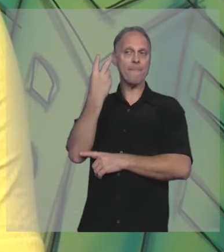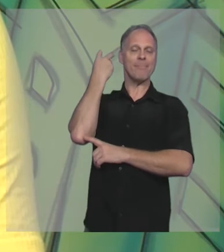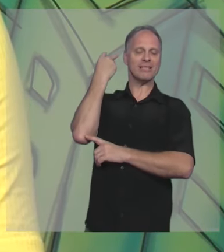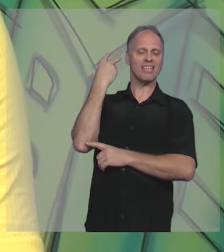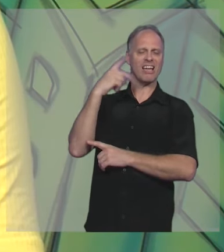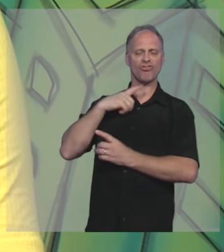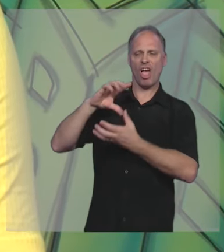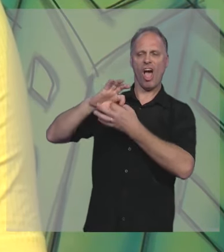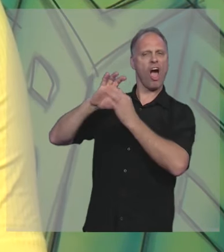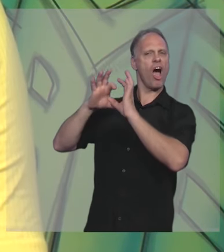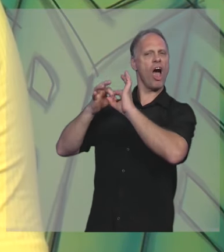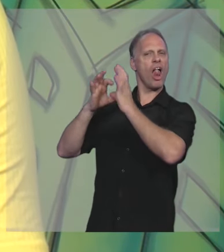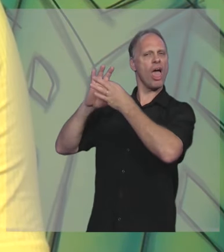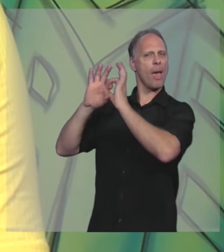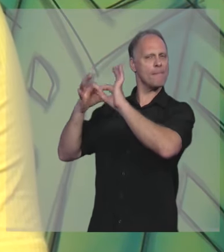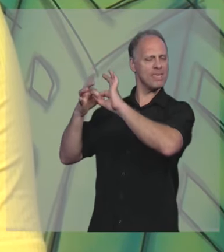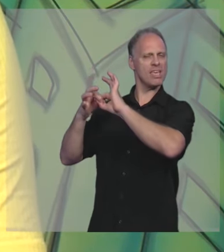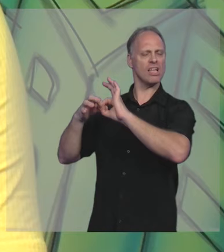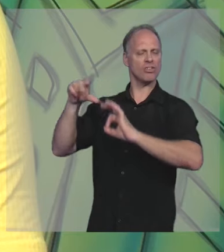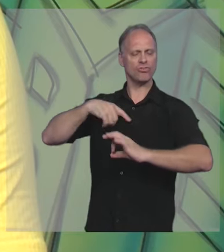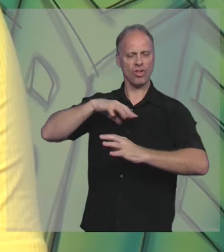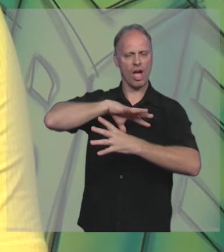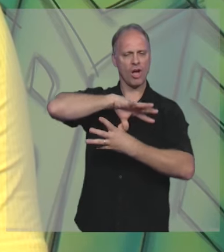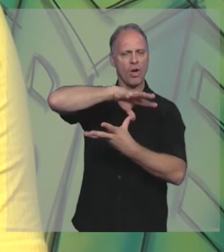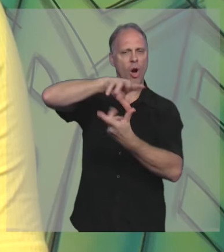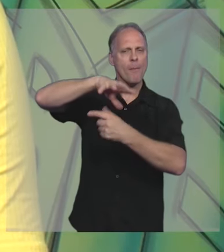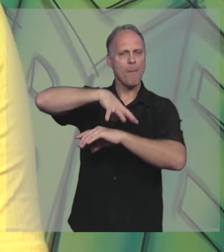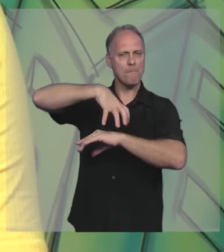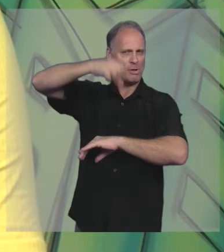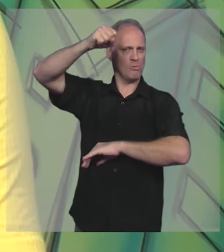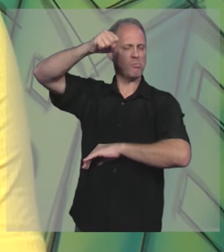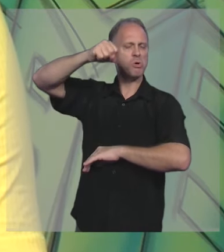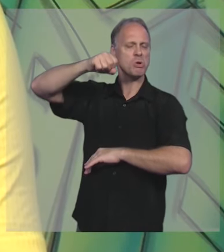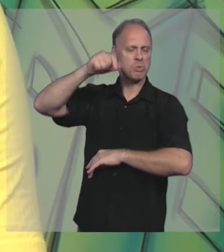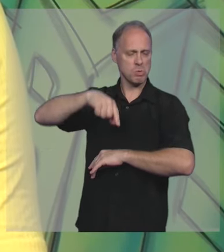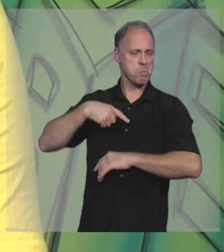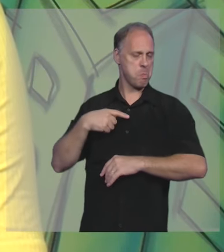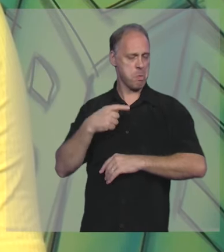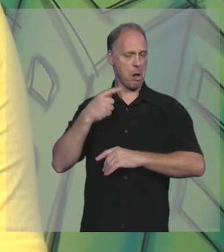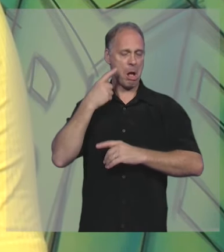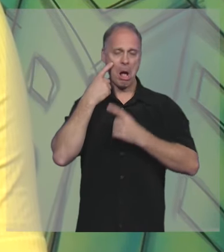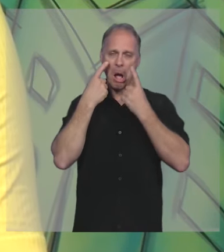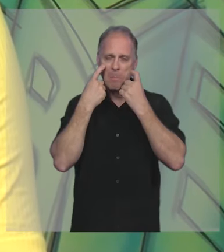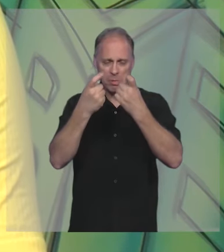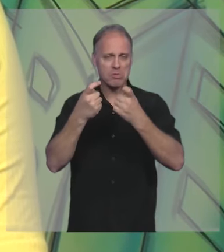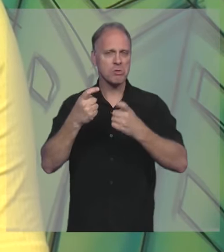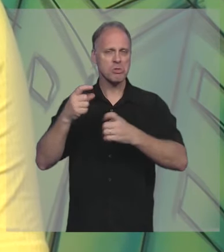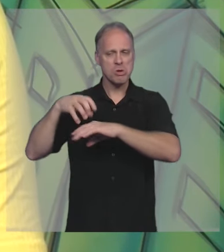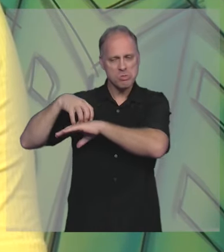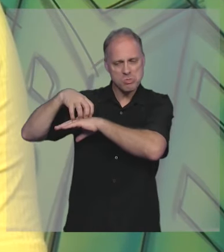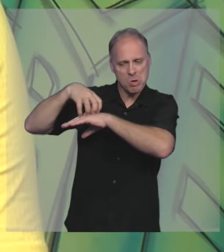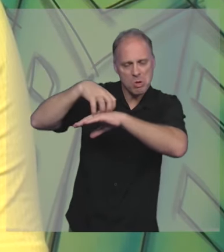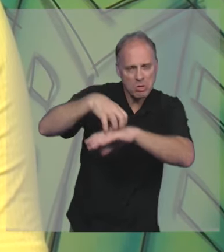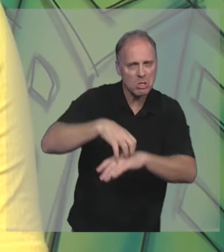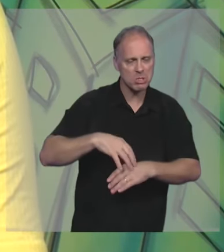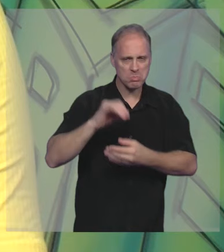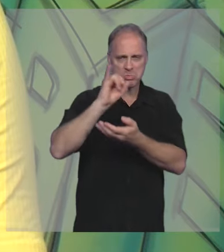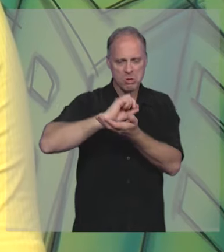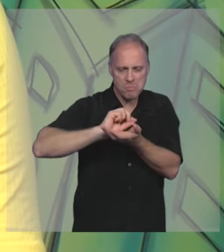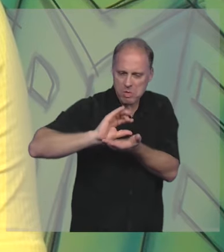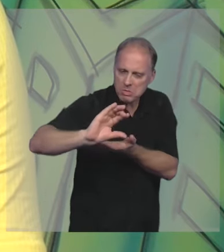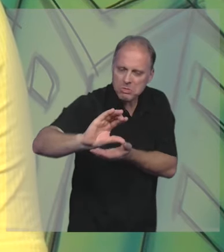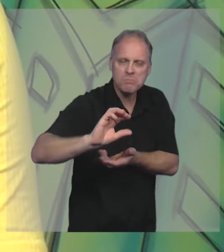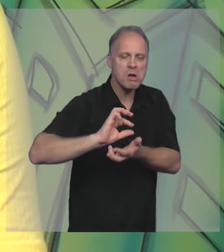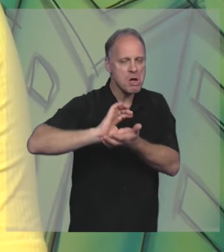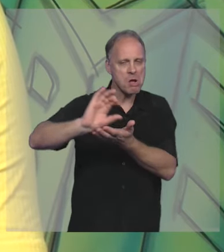tínhamos Olimpíada, nós tínhamos Copa do Mundo, nós tínhamos uma perspectiva muito grande de turismo, de investimento,